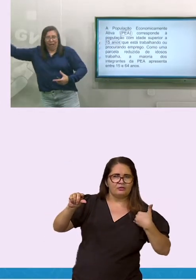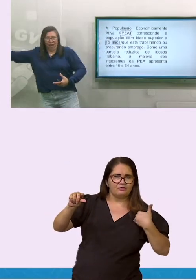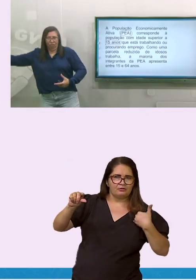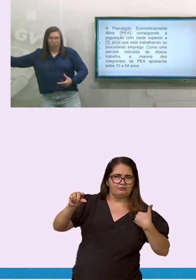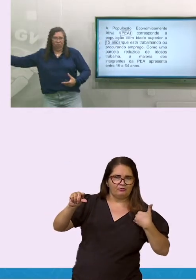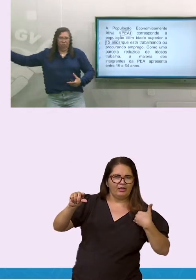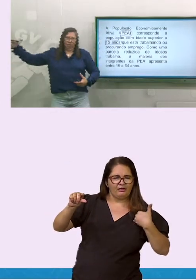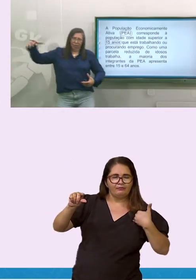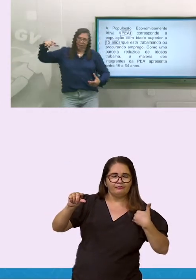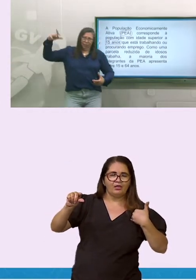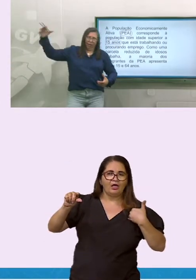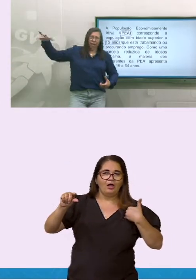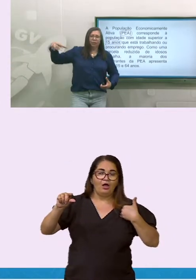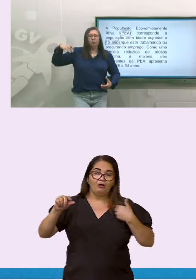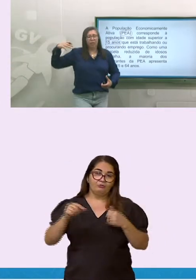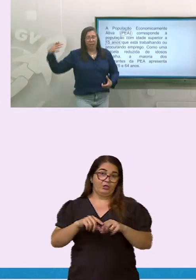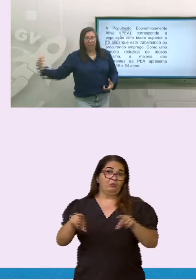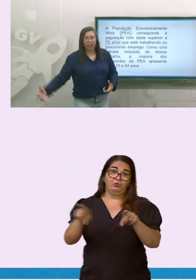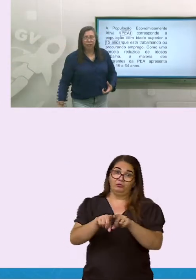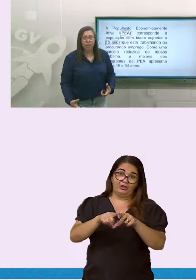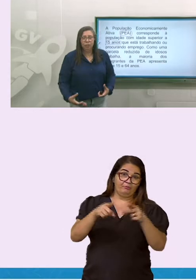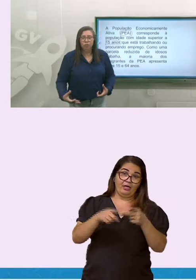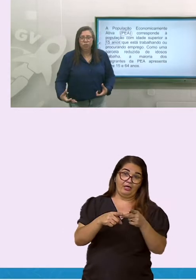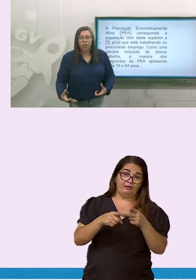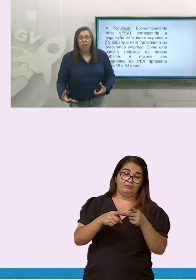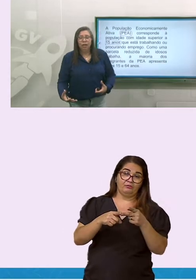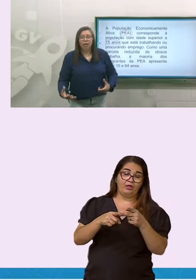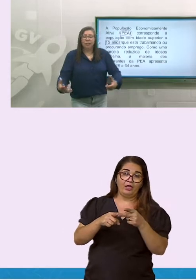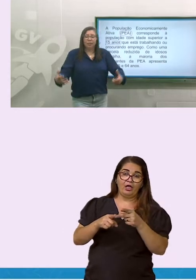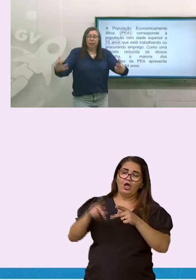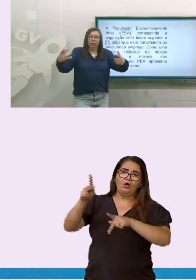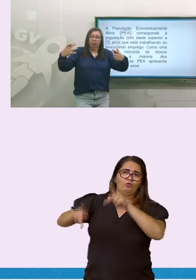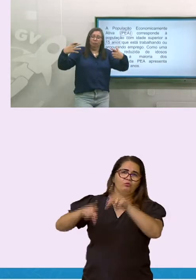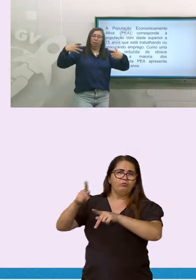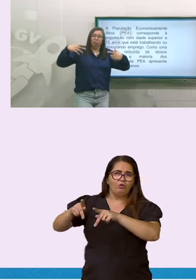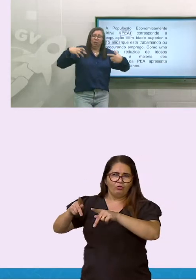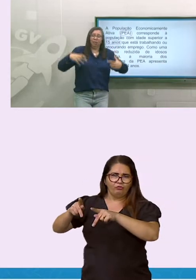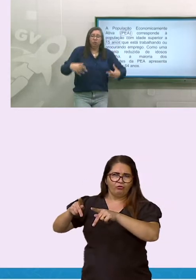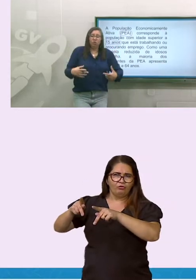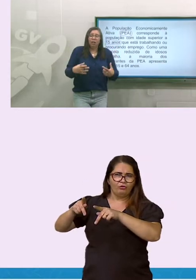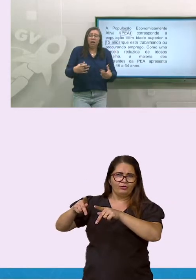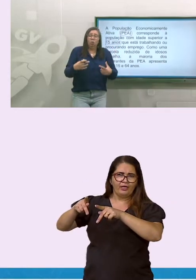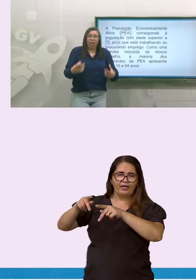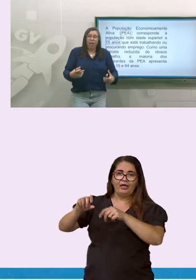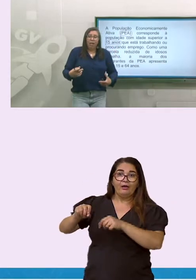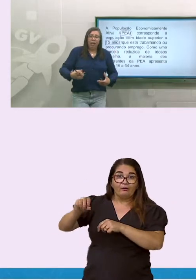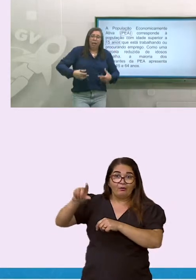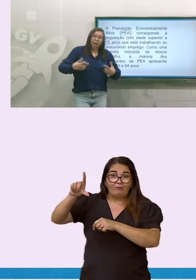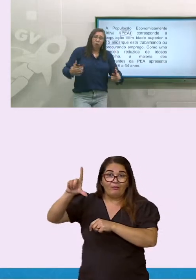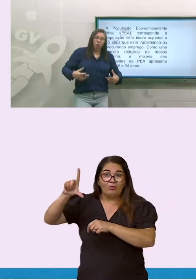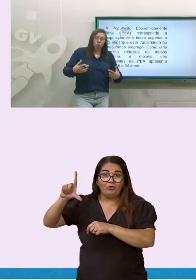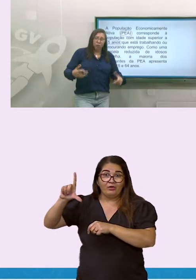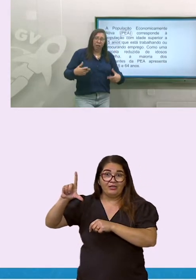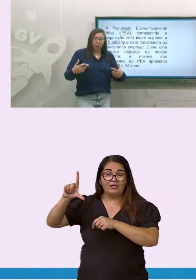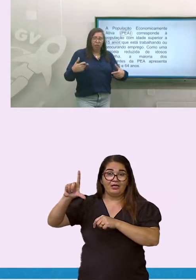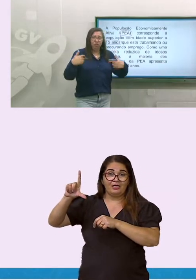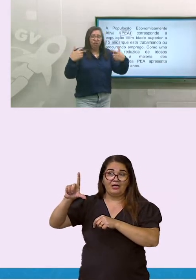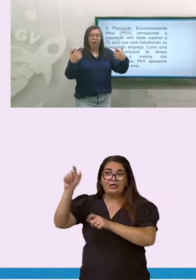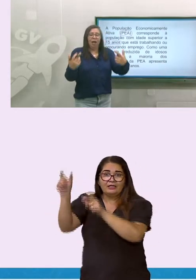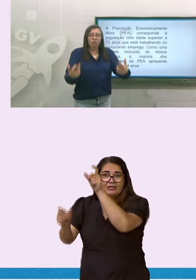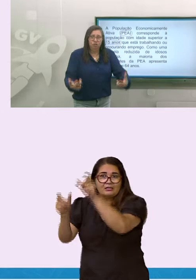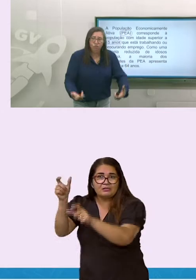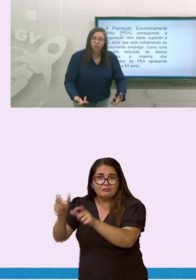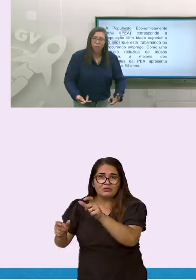muita idade, 70, 80 anos, essa população já não é